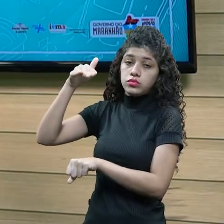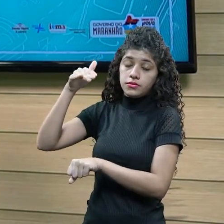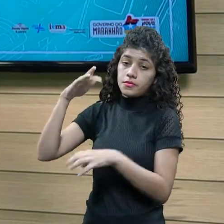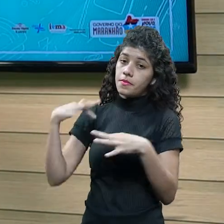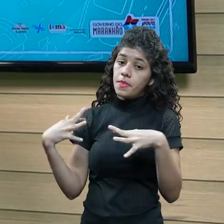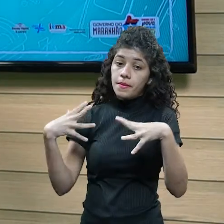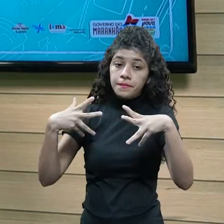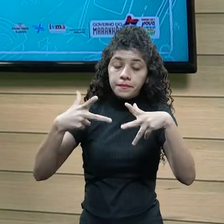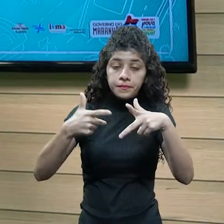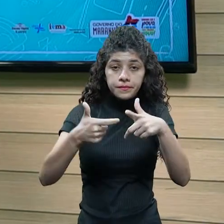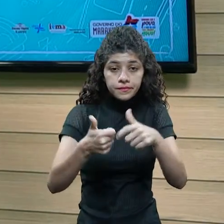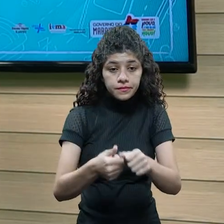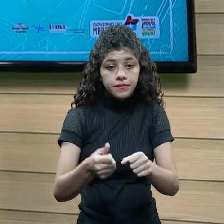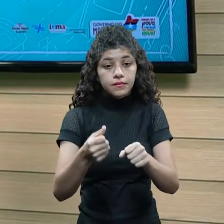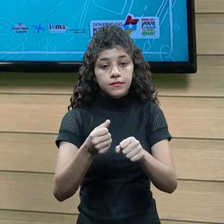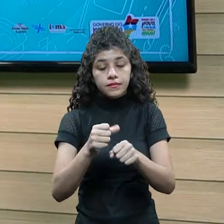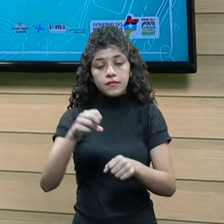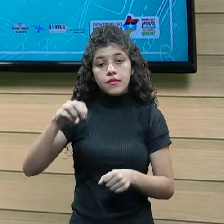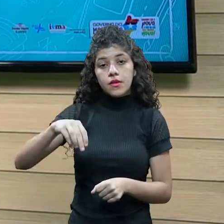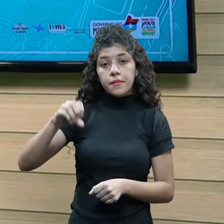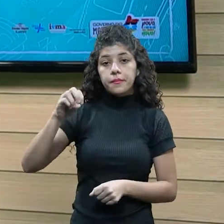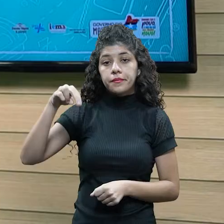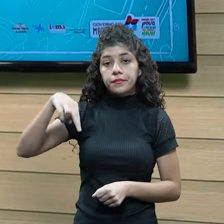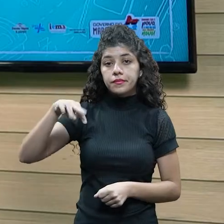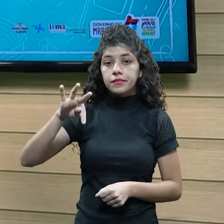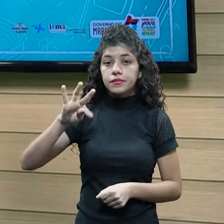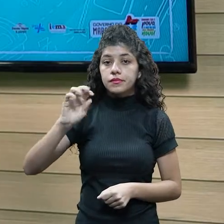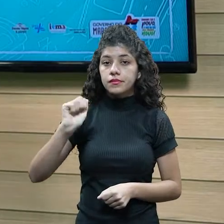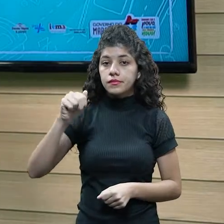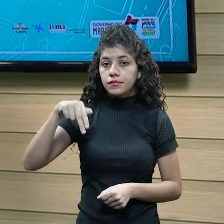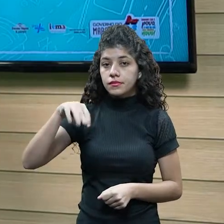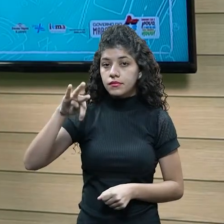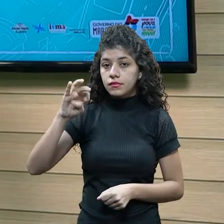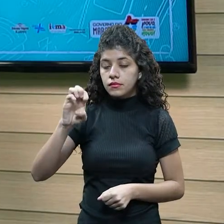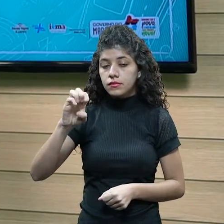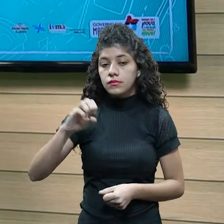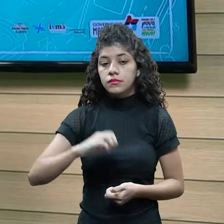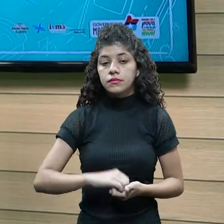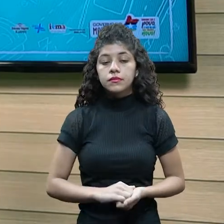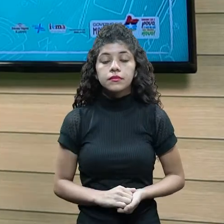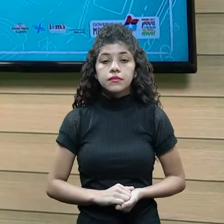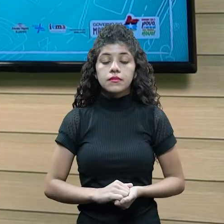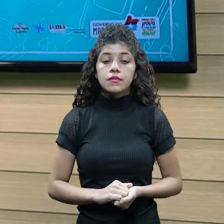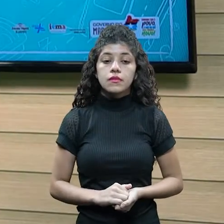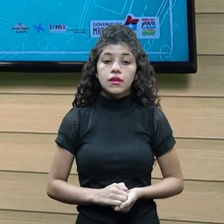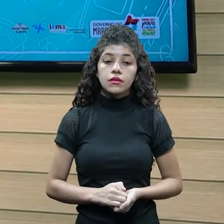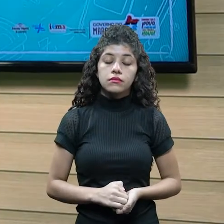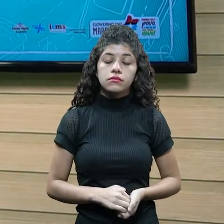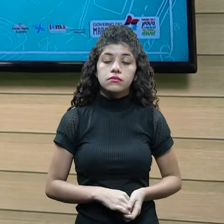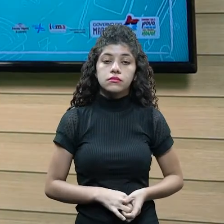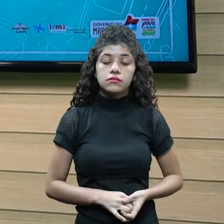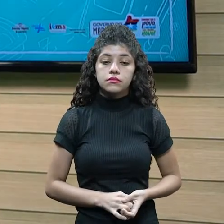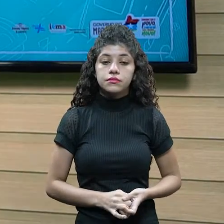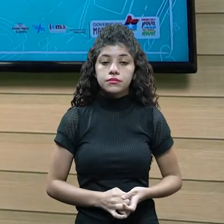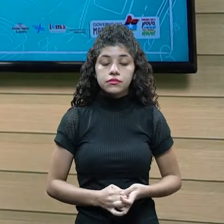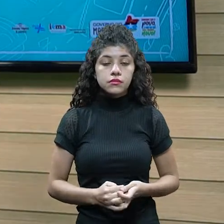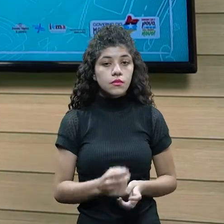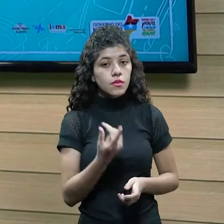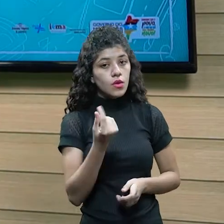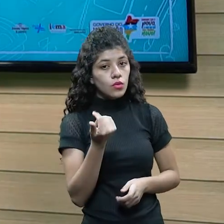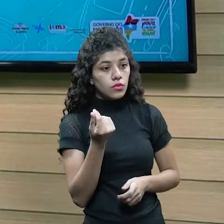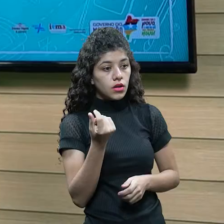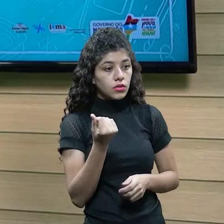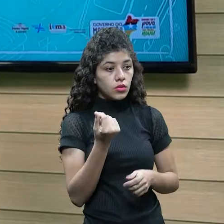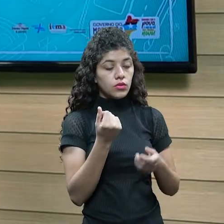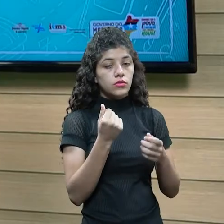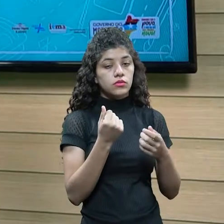valor total que eu pago, eu vou chamar de montante. Então o que seria o montante? Seria o capital inicial, que é o valor sem juros, mais os